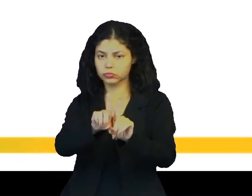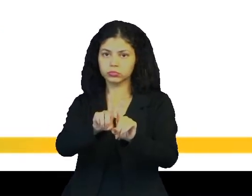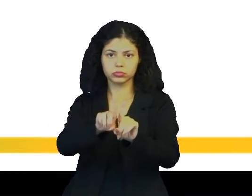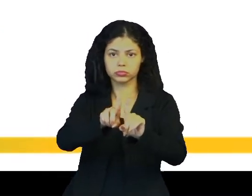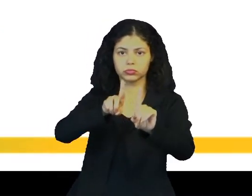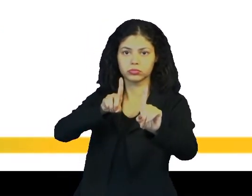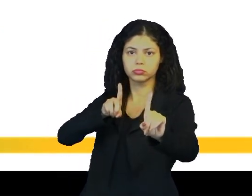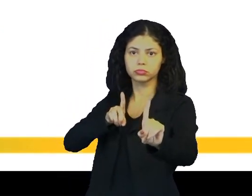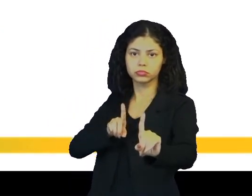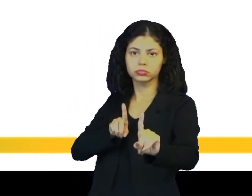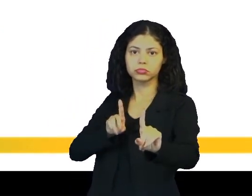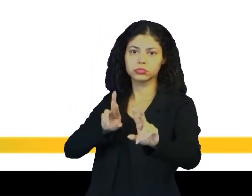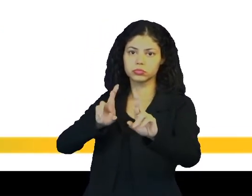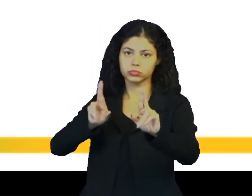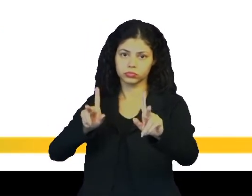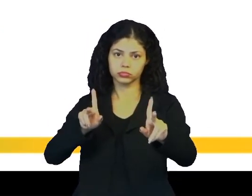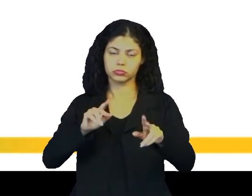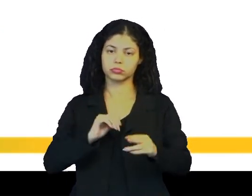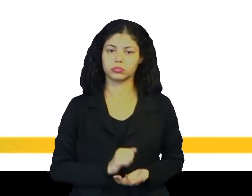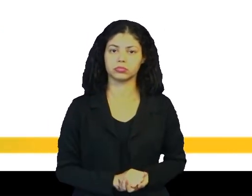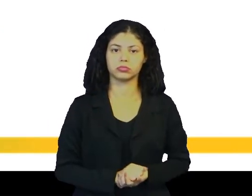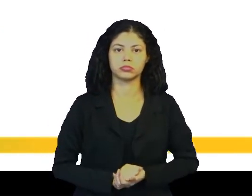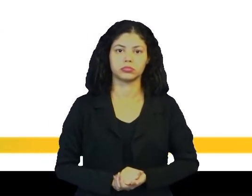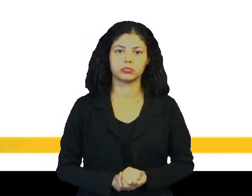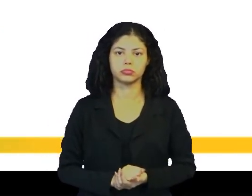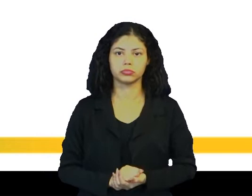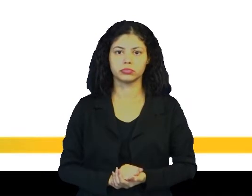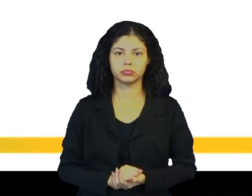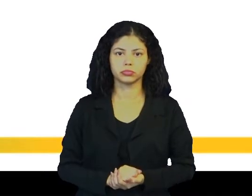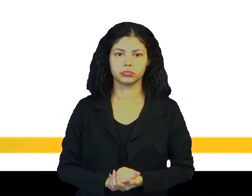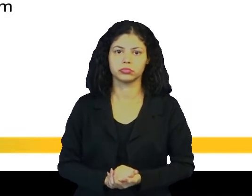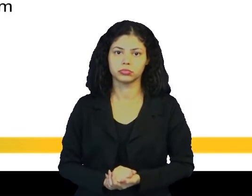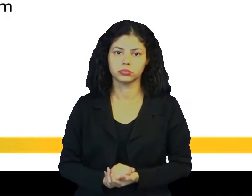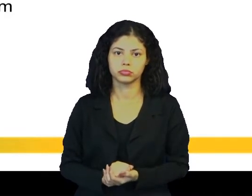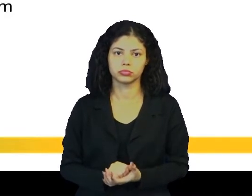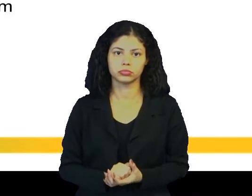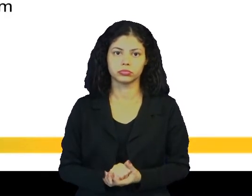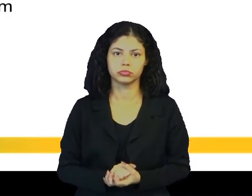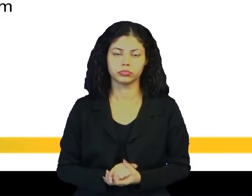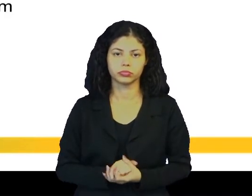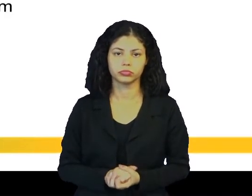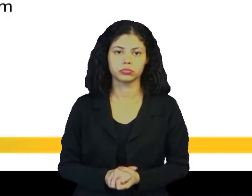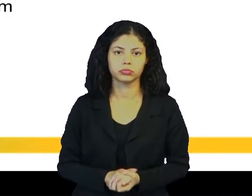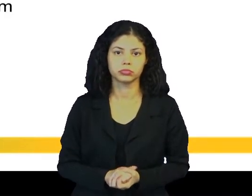deuses deles, né, Thoth, Anubis, não podiam. Tranquilo?